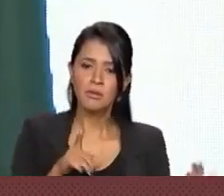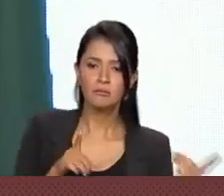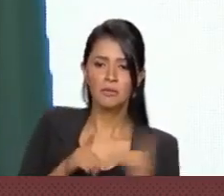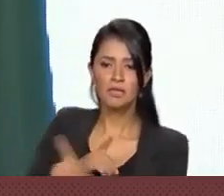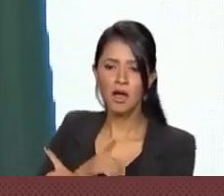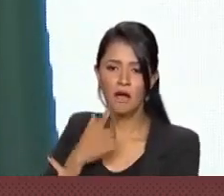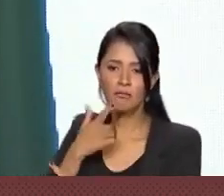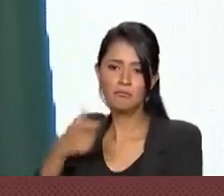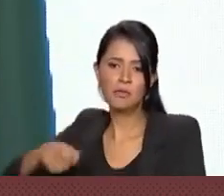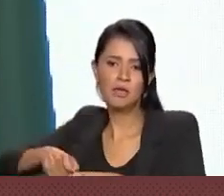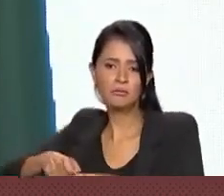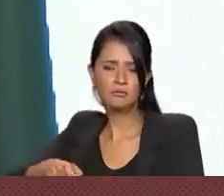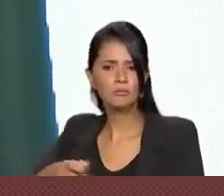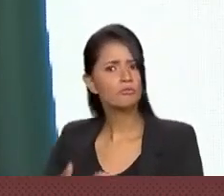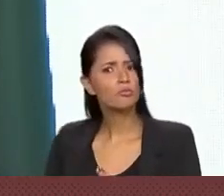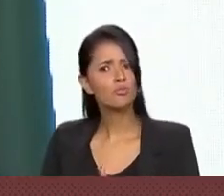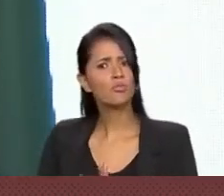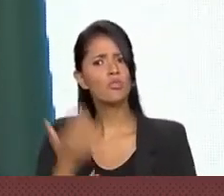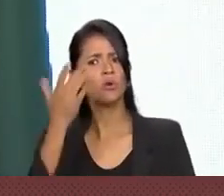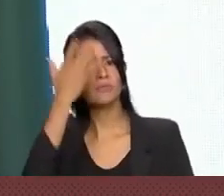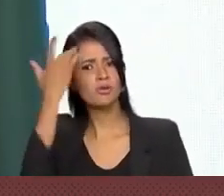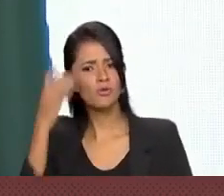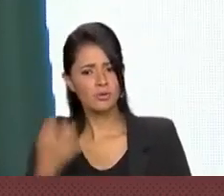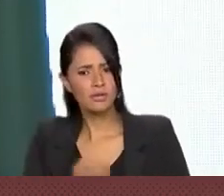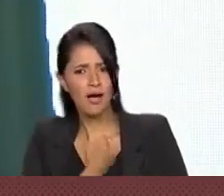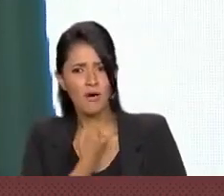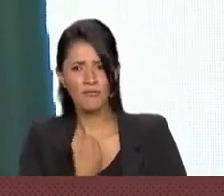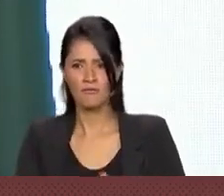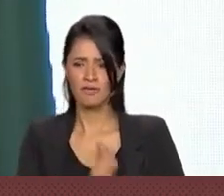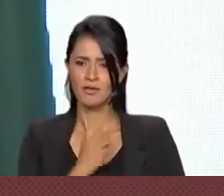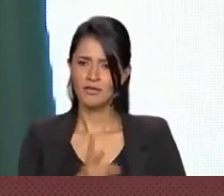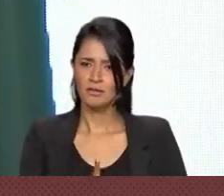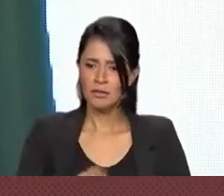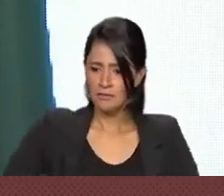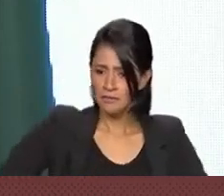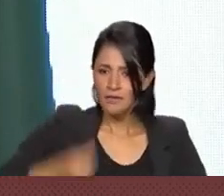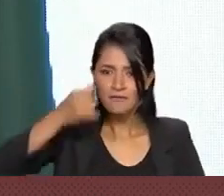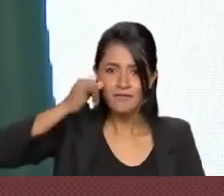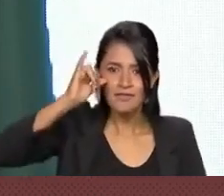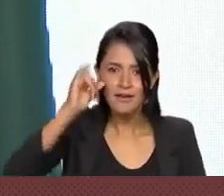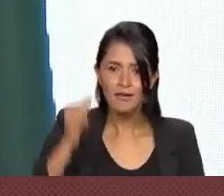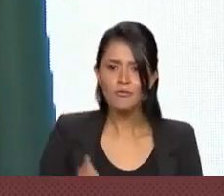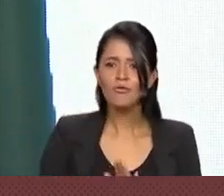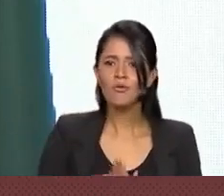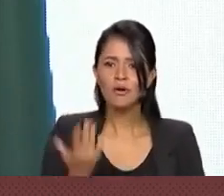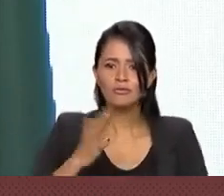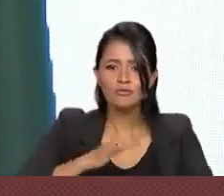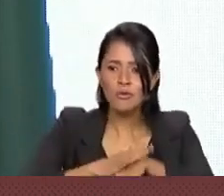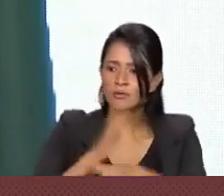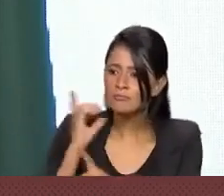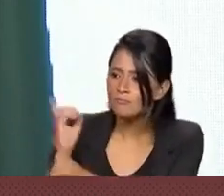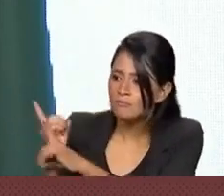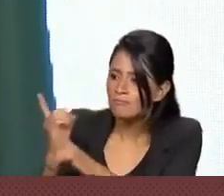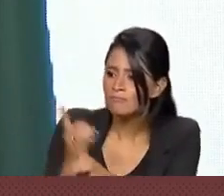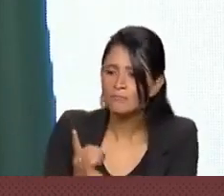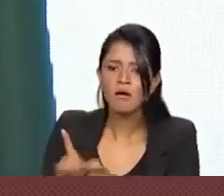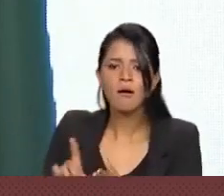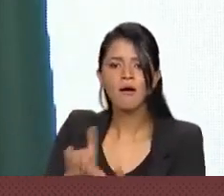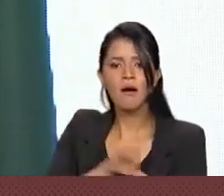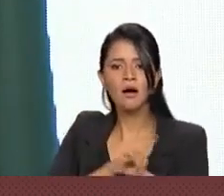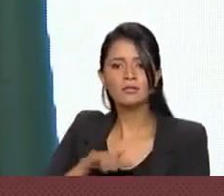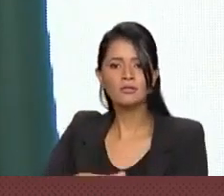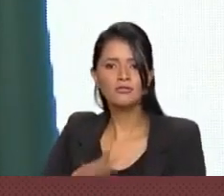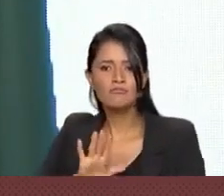Quantas vidas foram salvas? Quanto sofrimento foi evitado? Quantas doenças foram detectadas antes mesmo